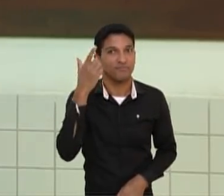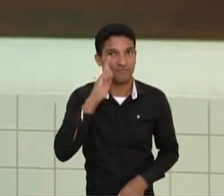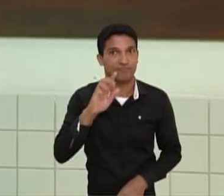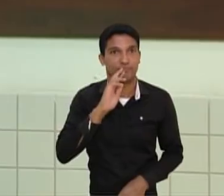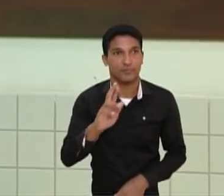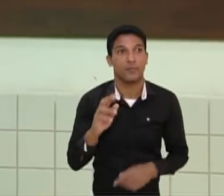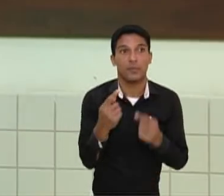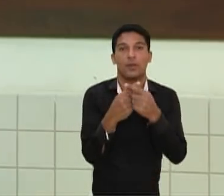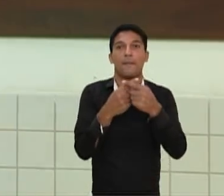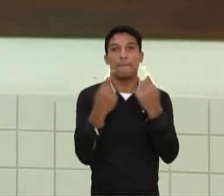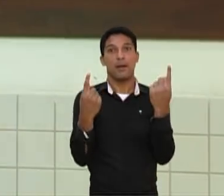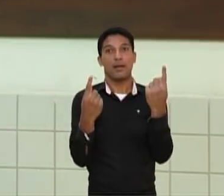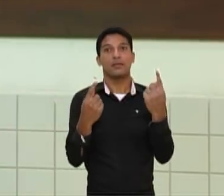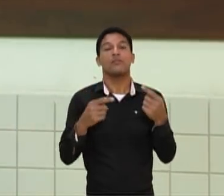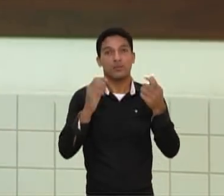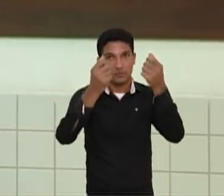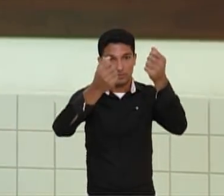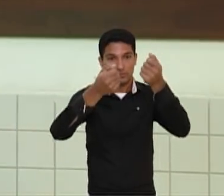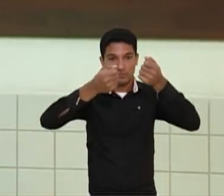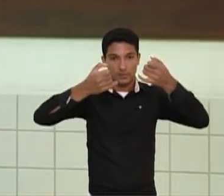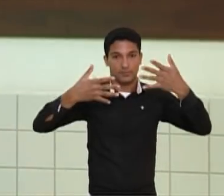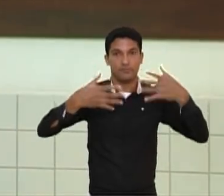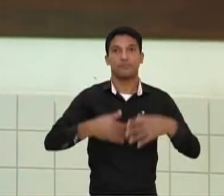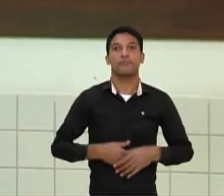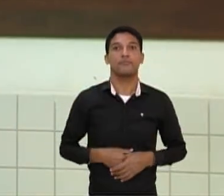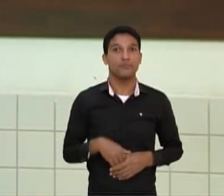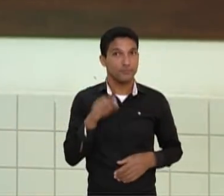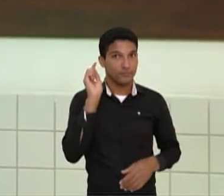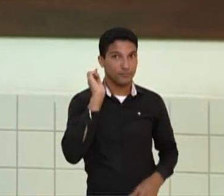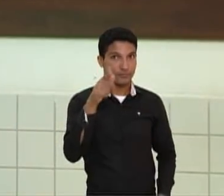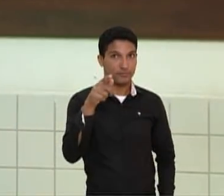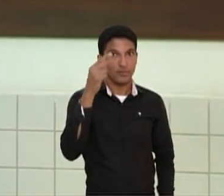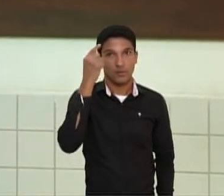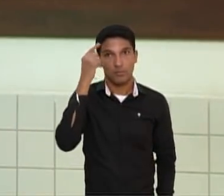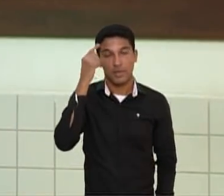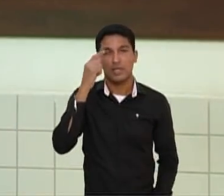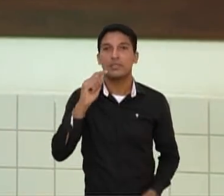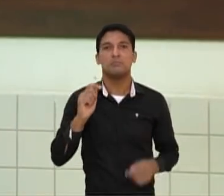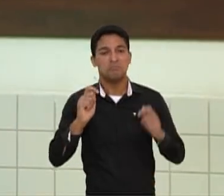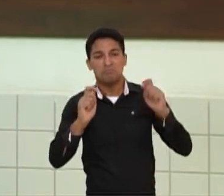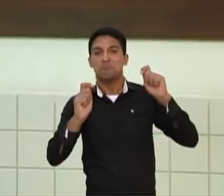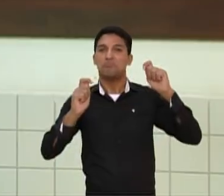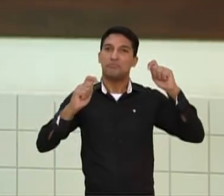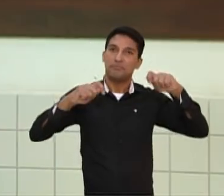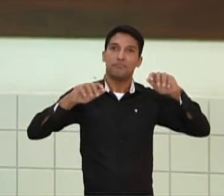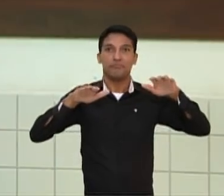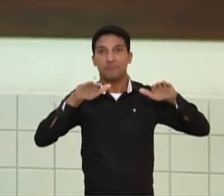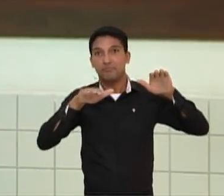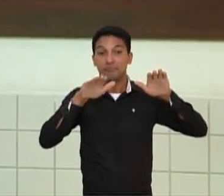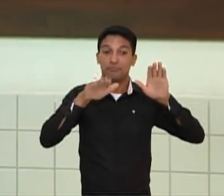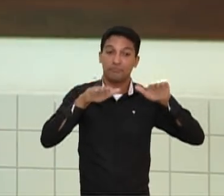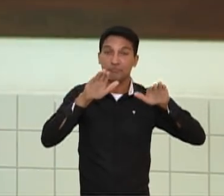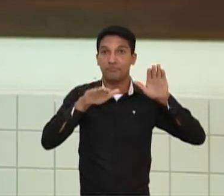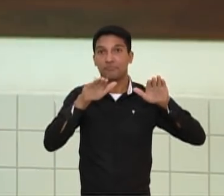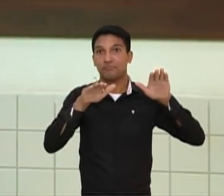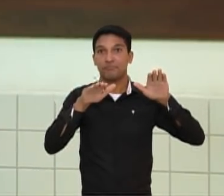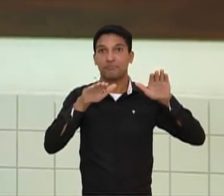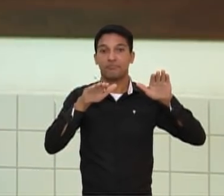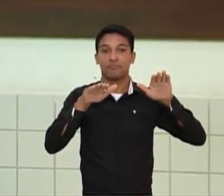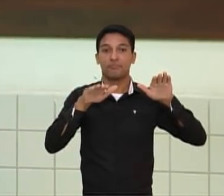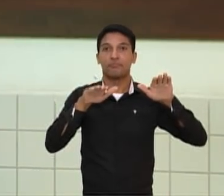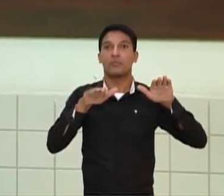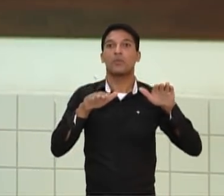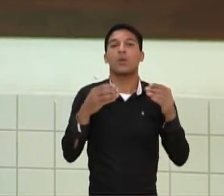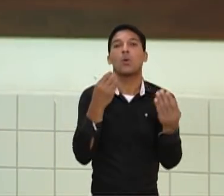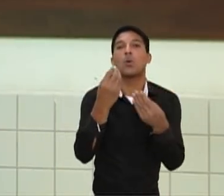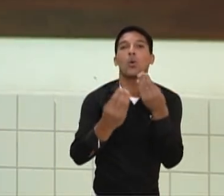Mas antes de responder assim a pronto, pense quais são as variáveis, o que está envolvido no estudo